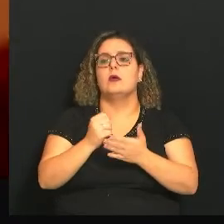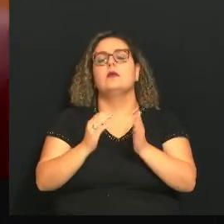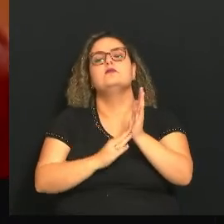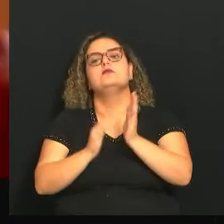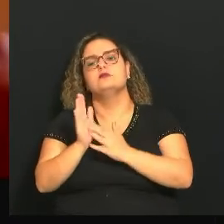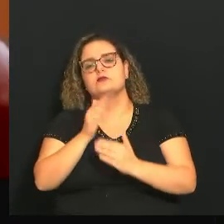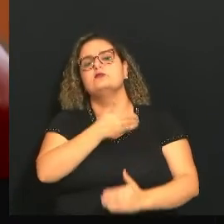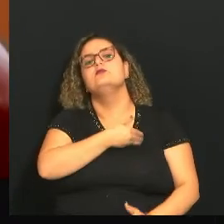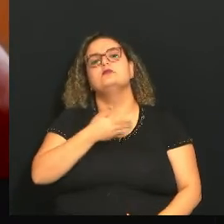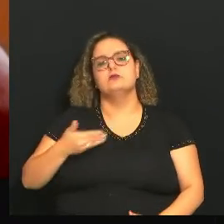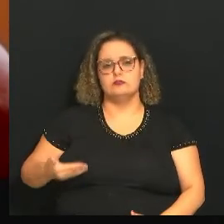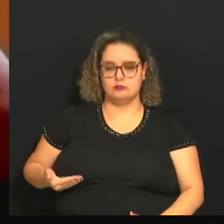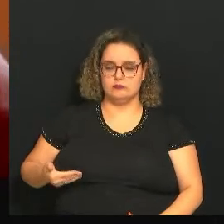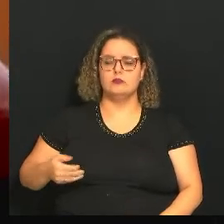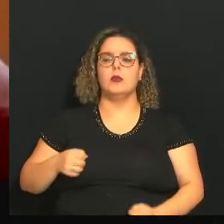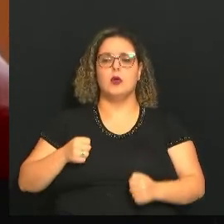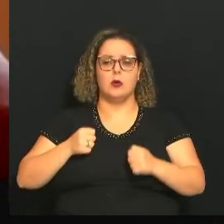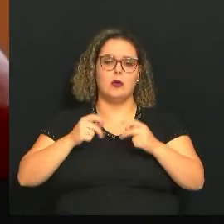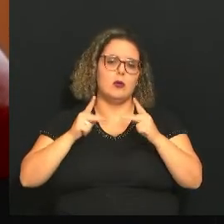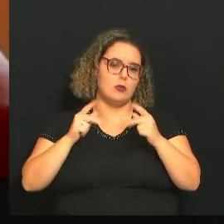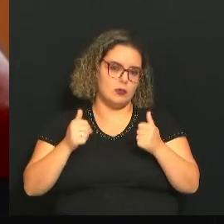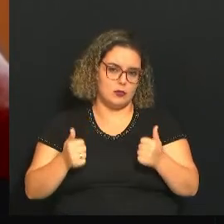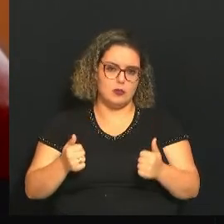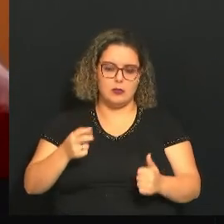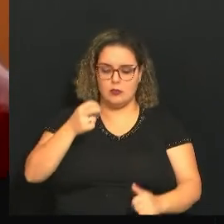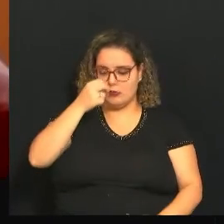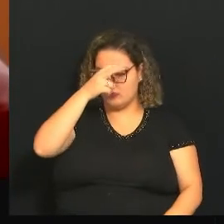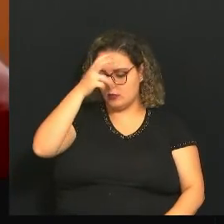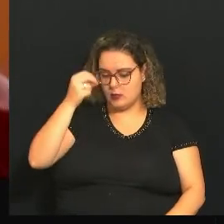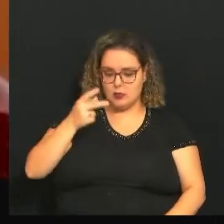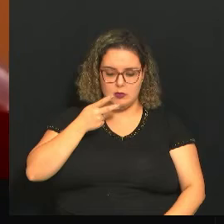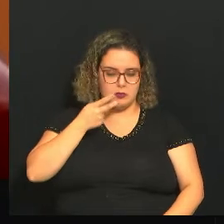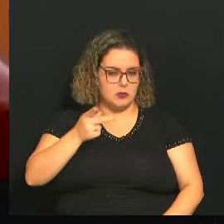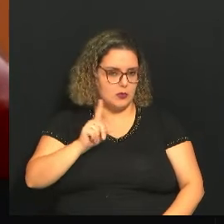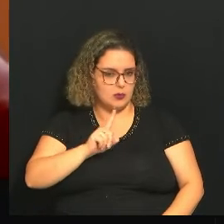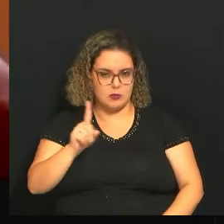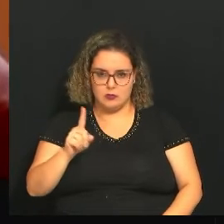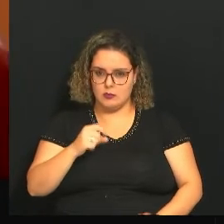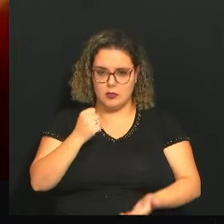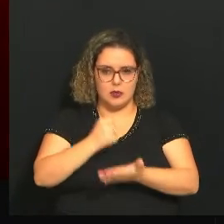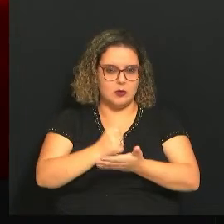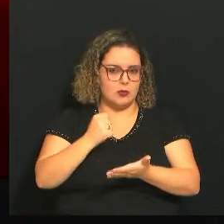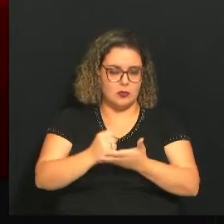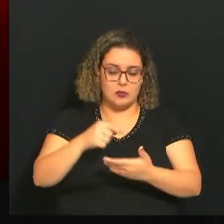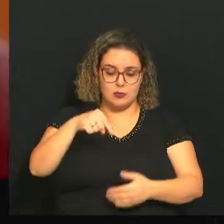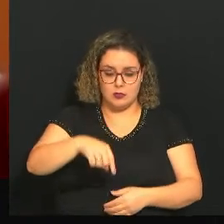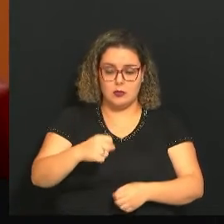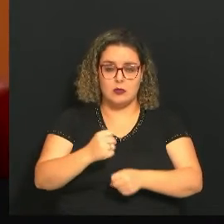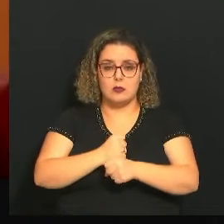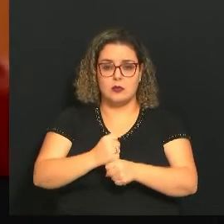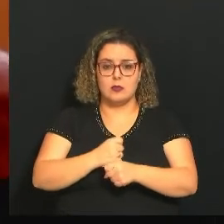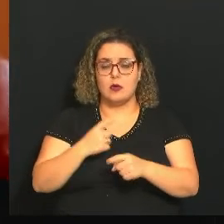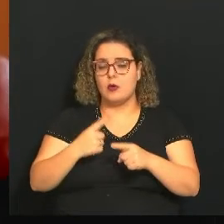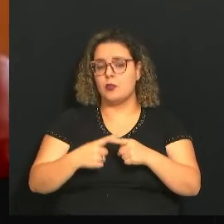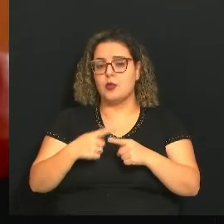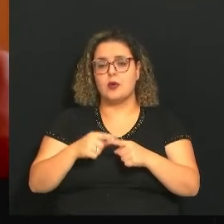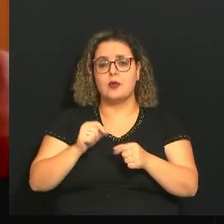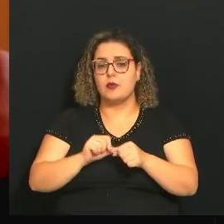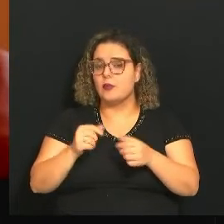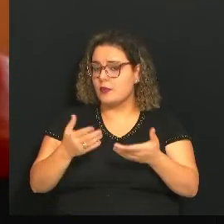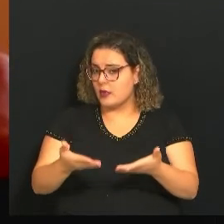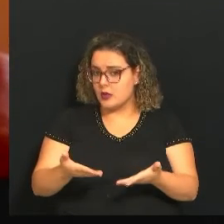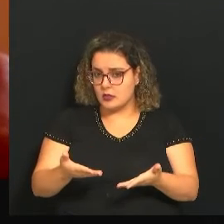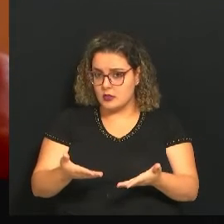público. O prefeito já falou que não vai contratar mais esse ano. Por que eles fazem isso, né? Eles fazem porque